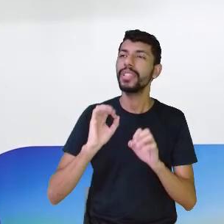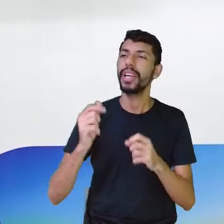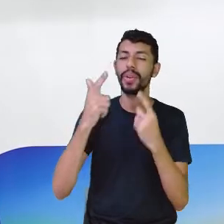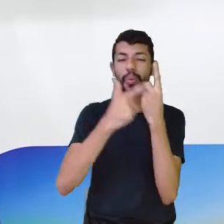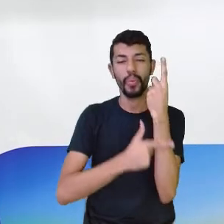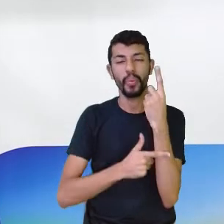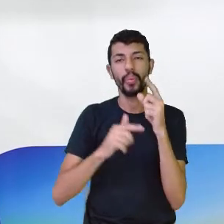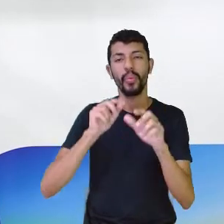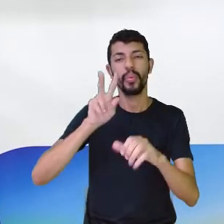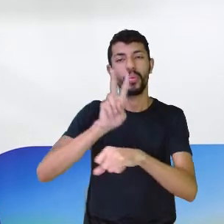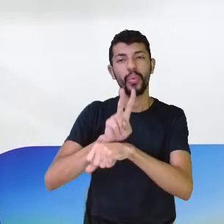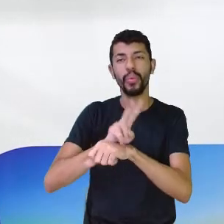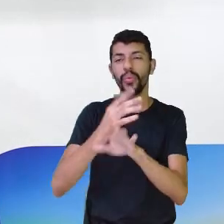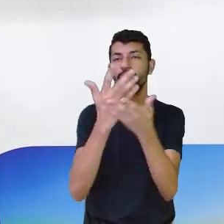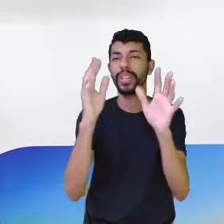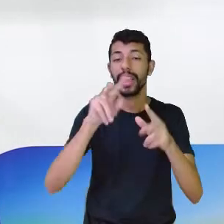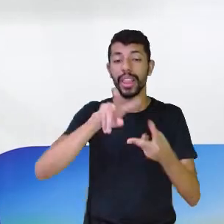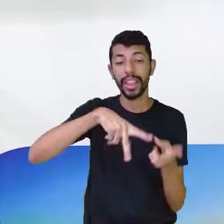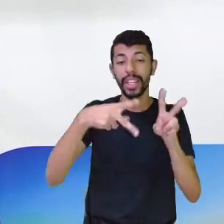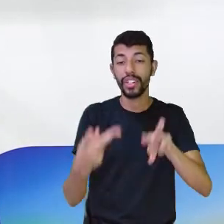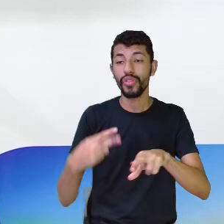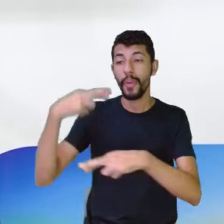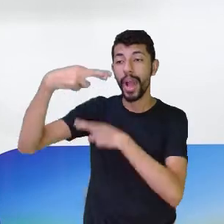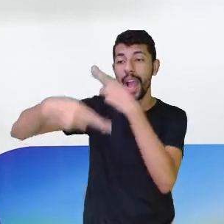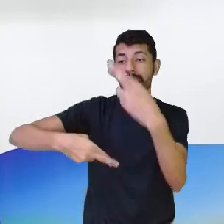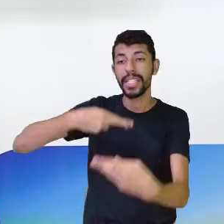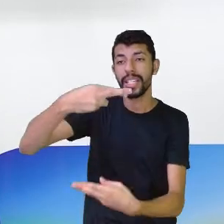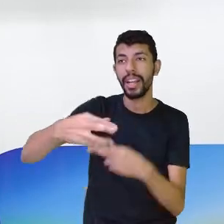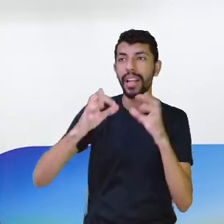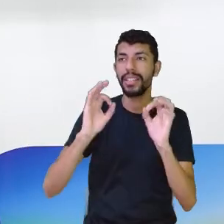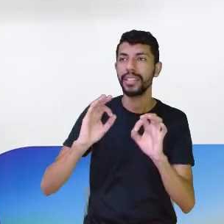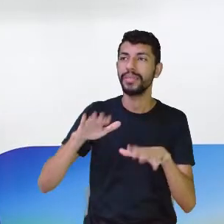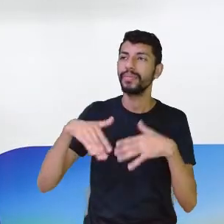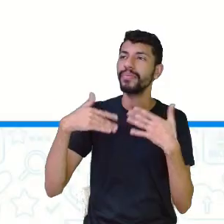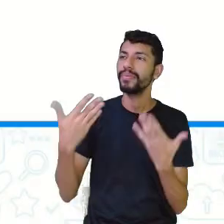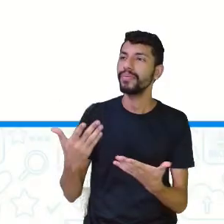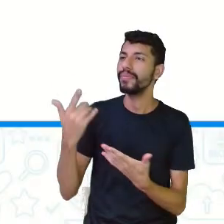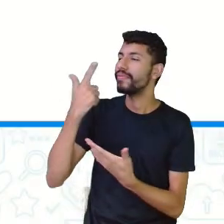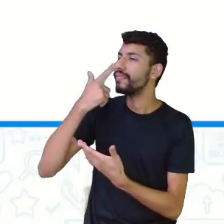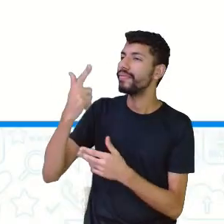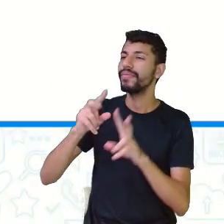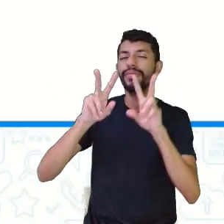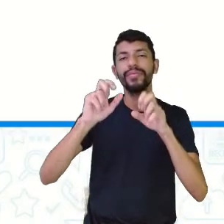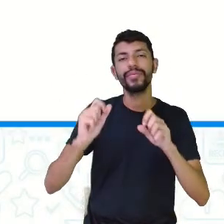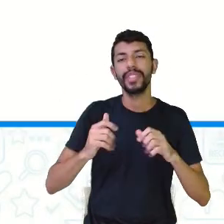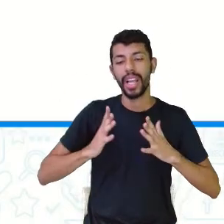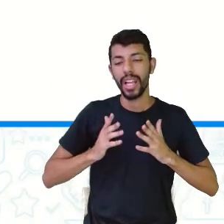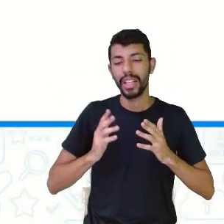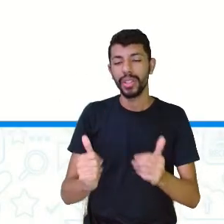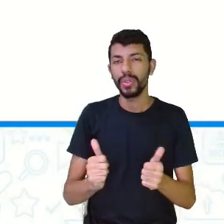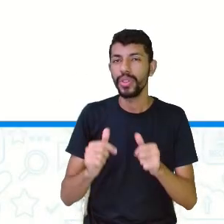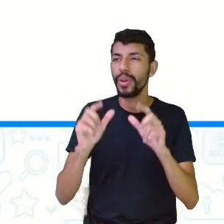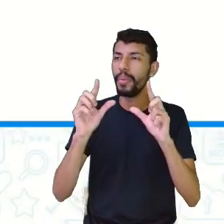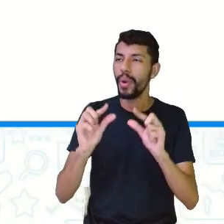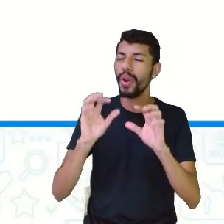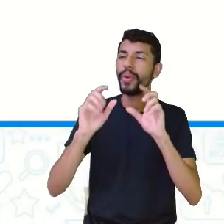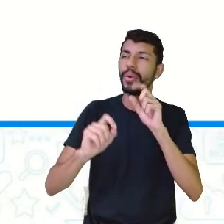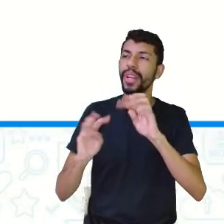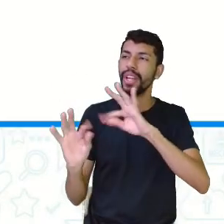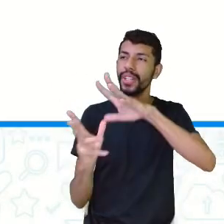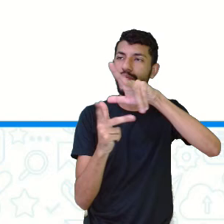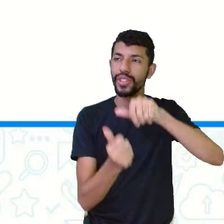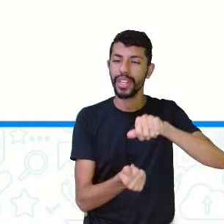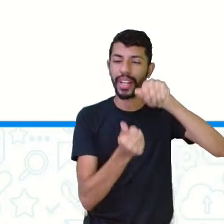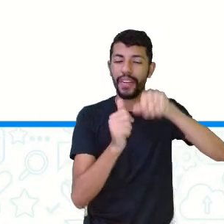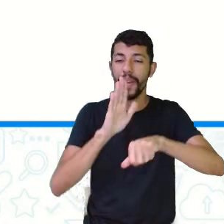preservação. Transformar as coisas, reciclar. Em se tratando de pequenas ações, ser sustentável vai